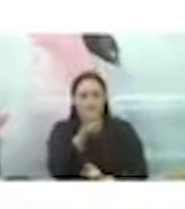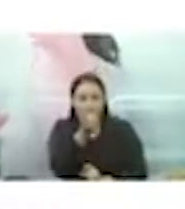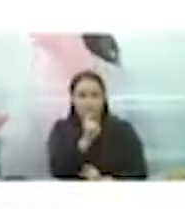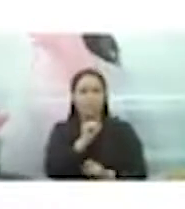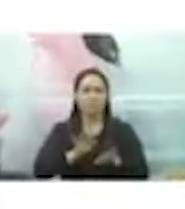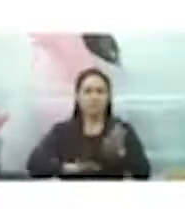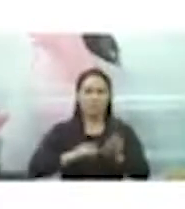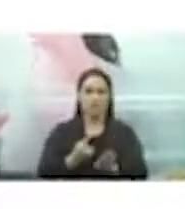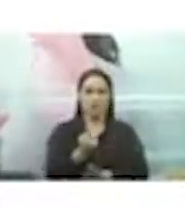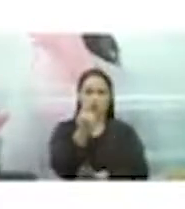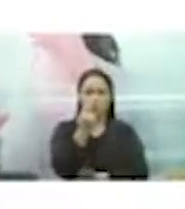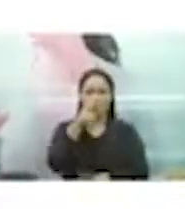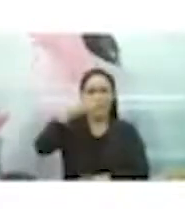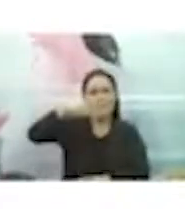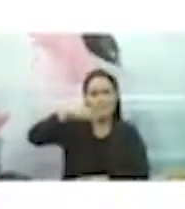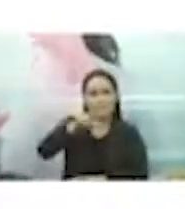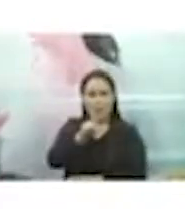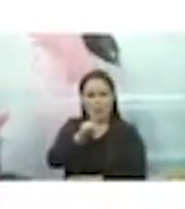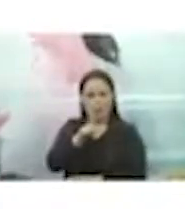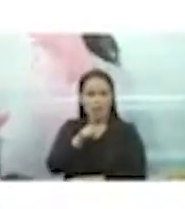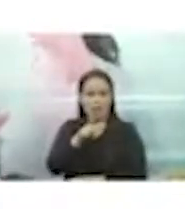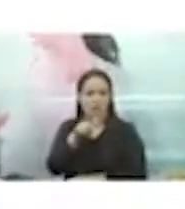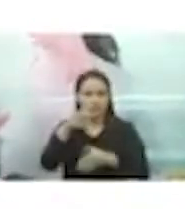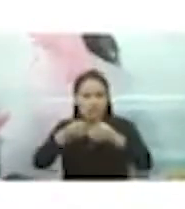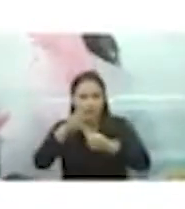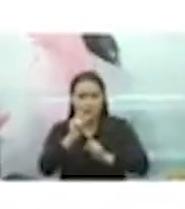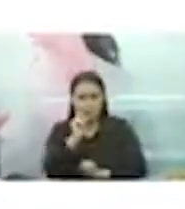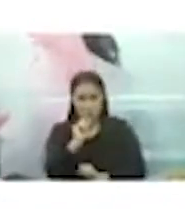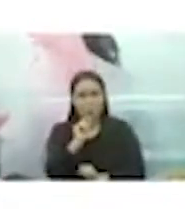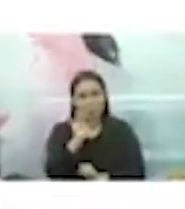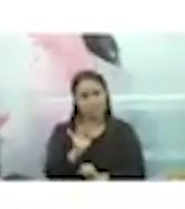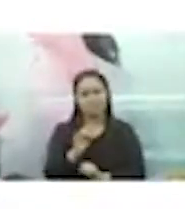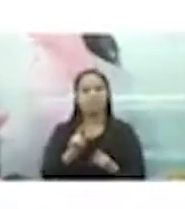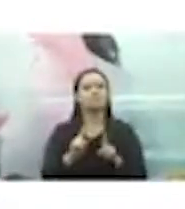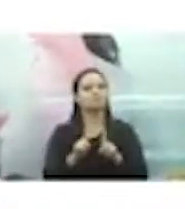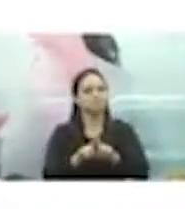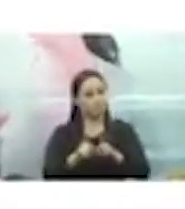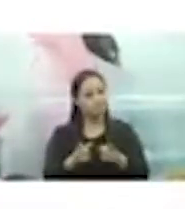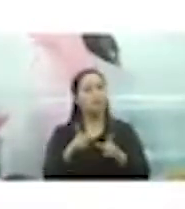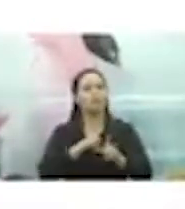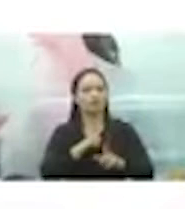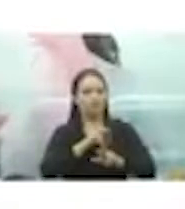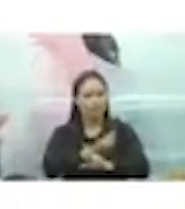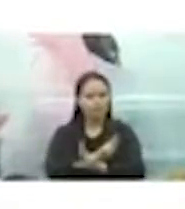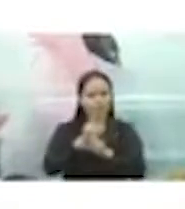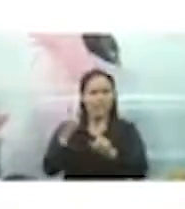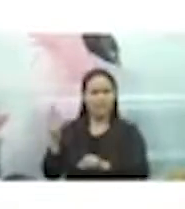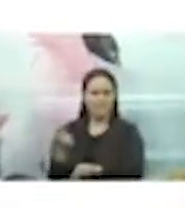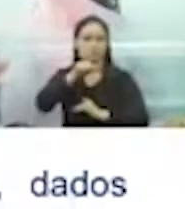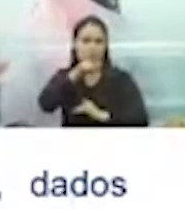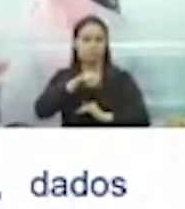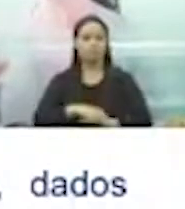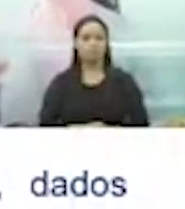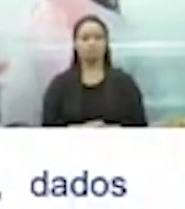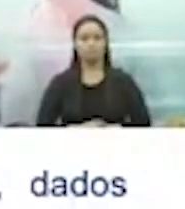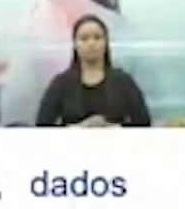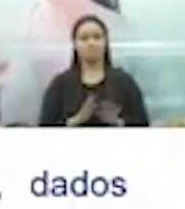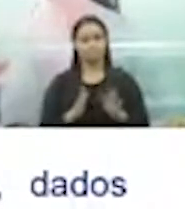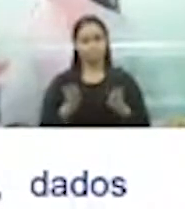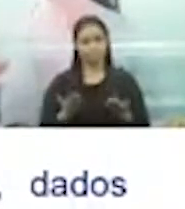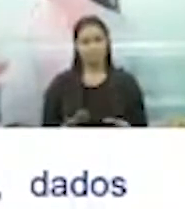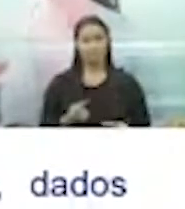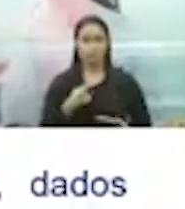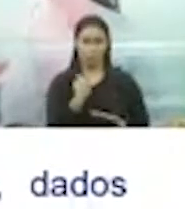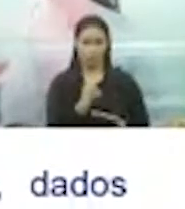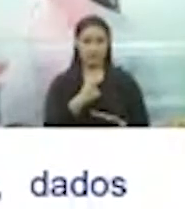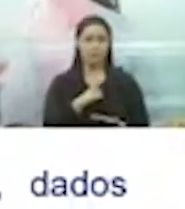às vezes de 1 ml de leite. É tão pouco, né, mas faz tanta diferença na recuperação dessas crianças. Então, embora a gente